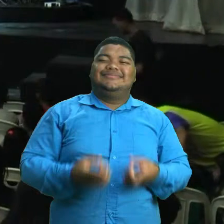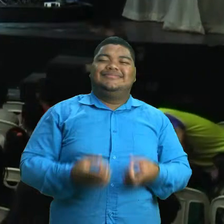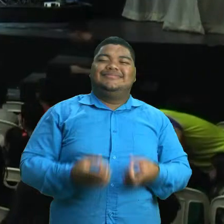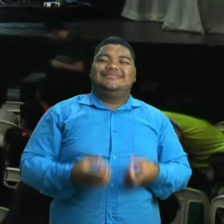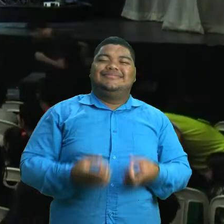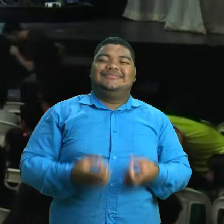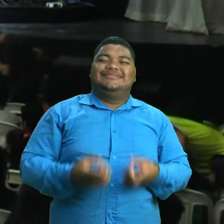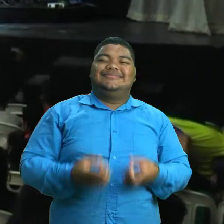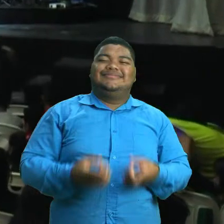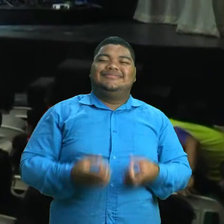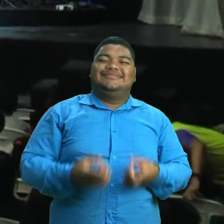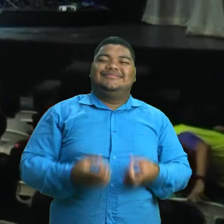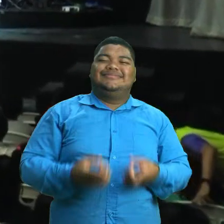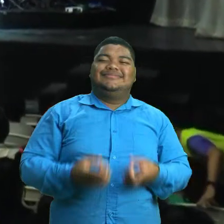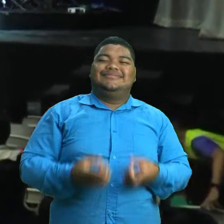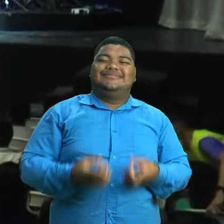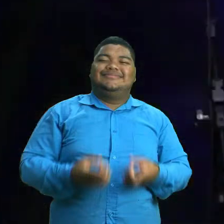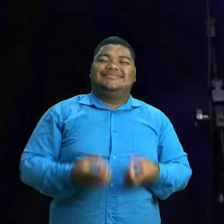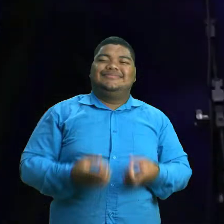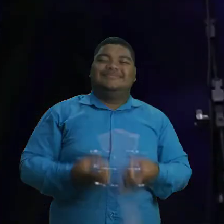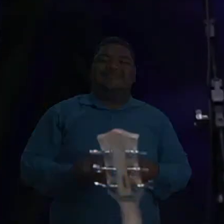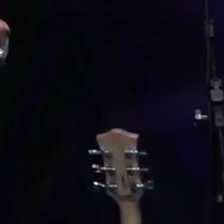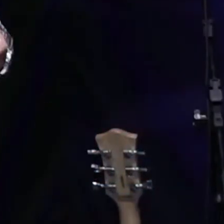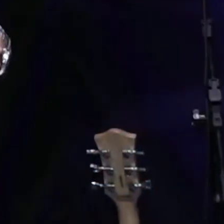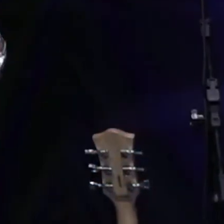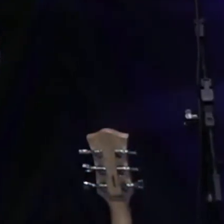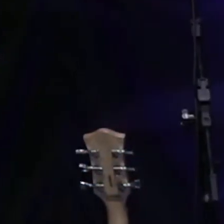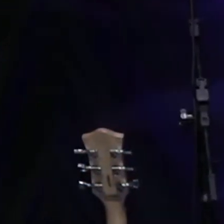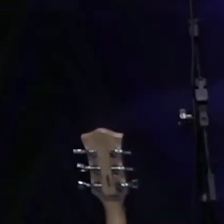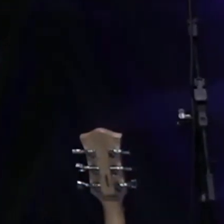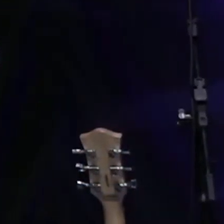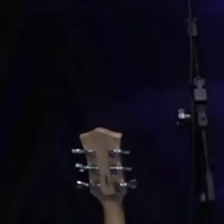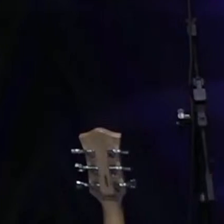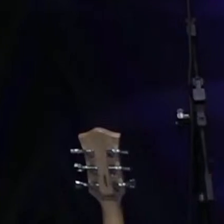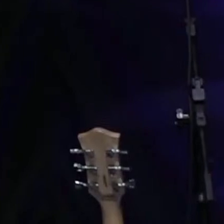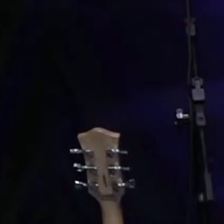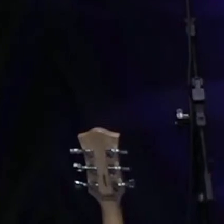Que bom estarmos juntos mais